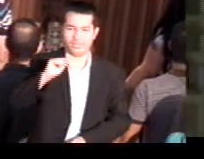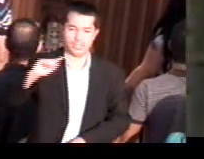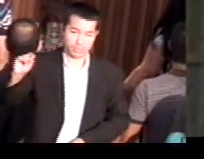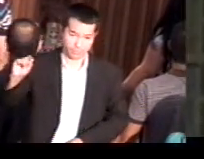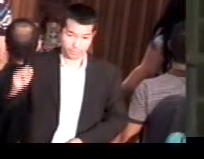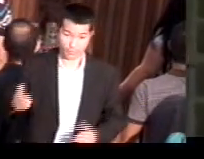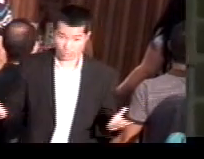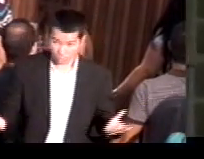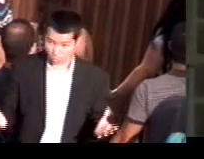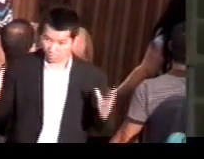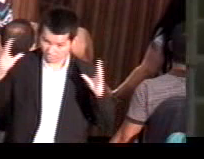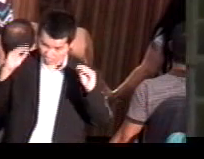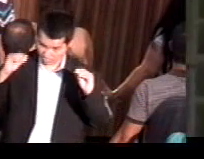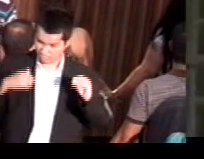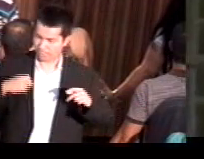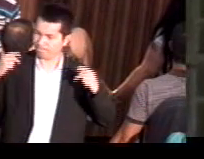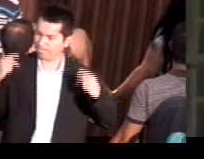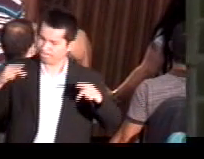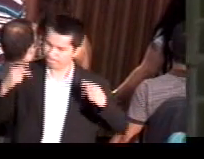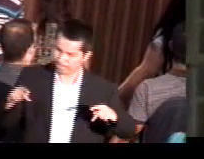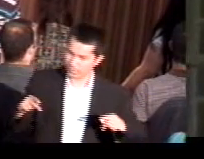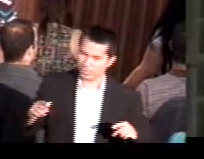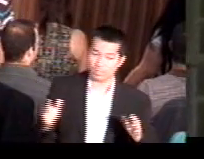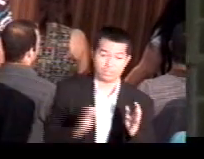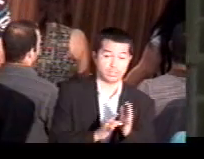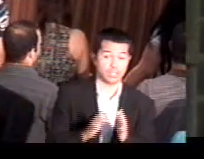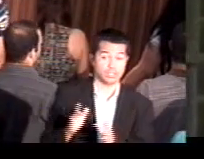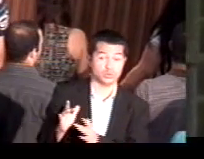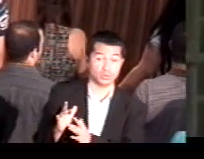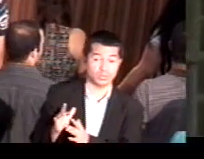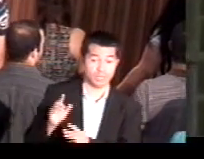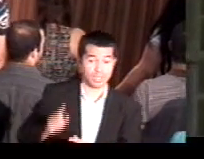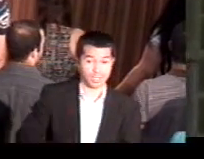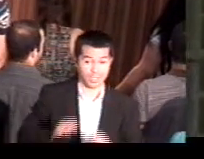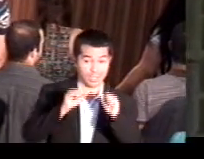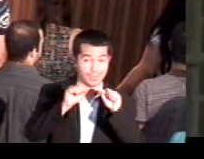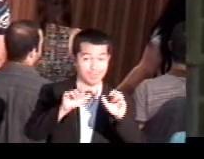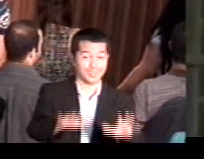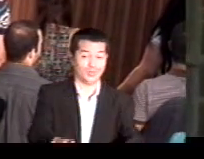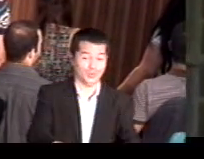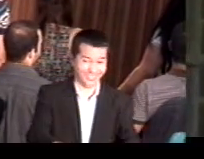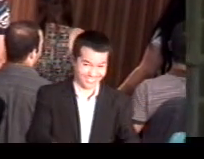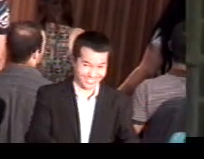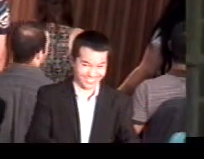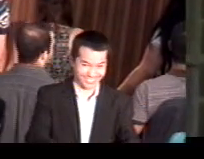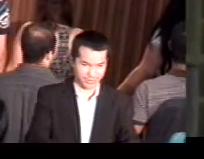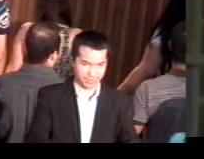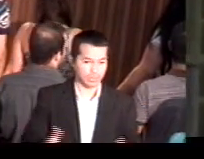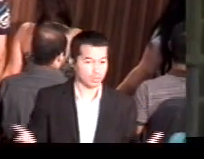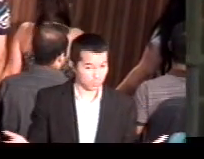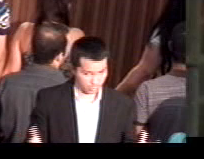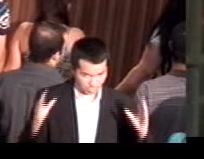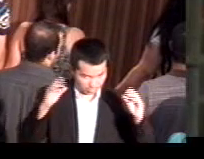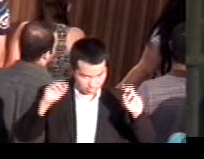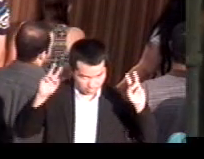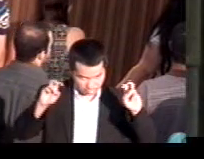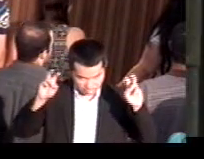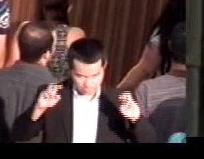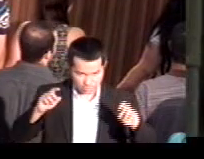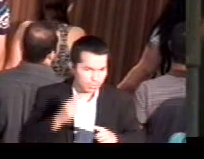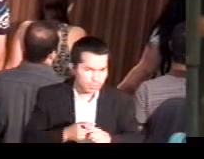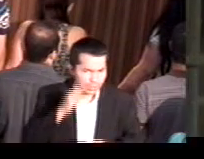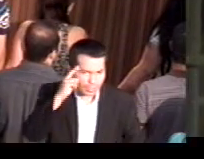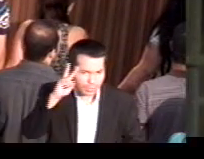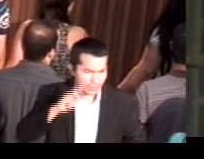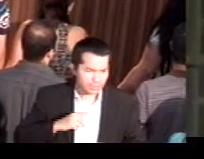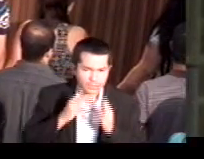Jesus, aquele que abençoa, hoje à noite. Porque foi isso que aconteceu, né, com Melquisedeque. Rei